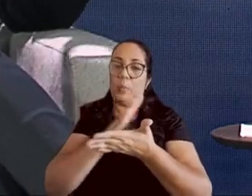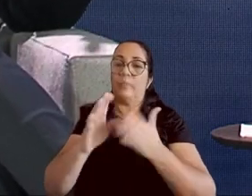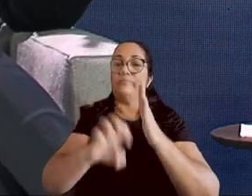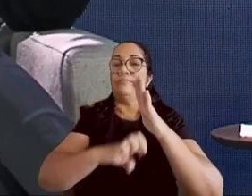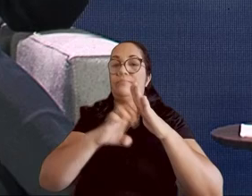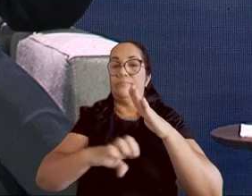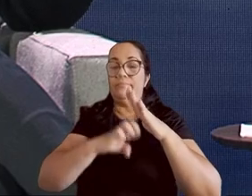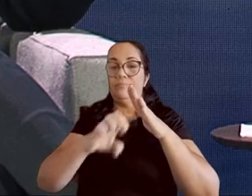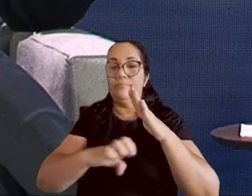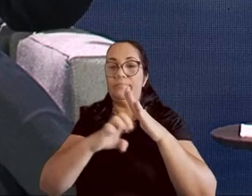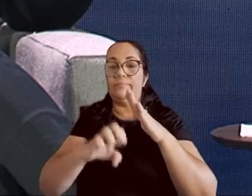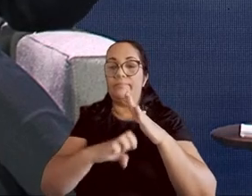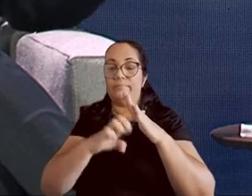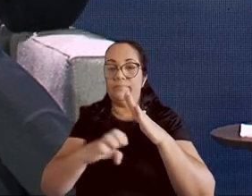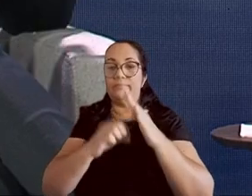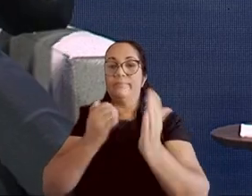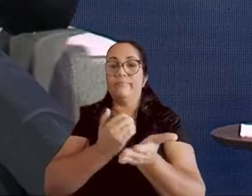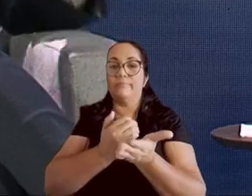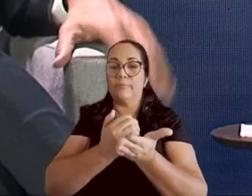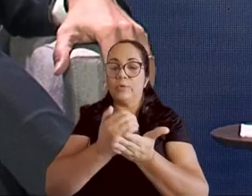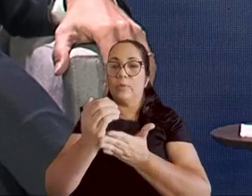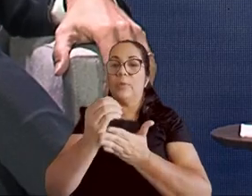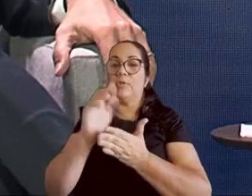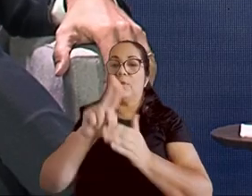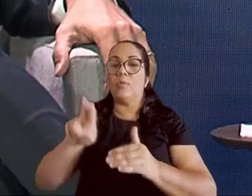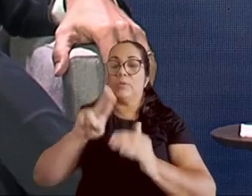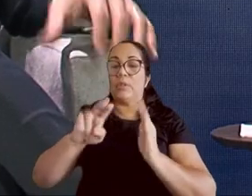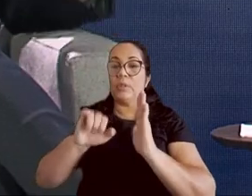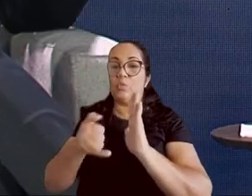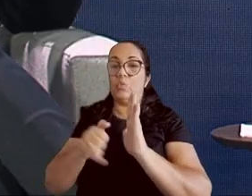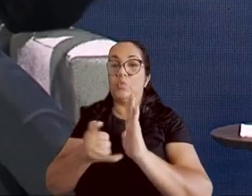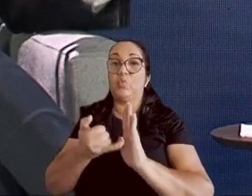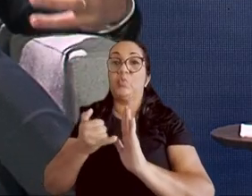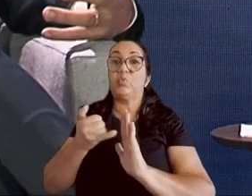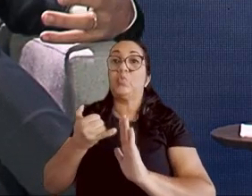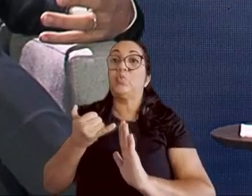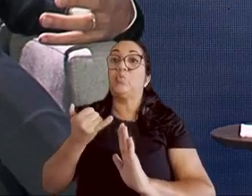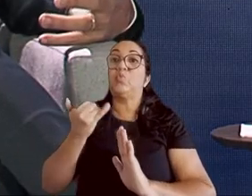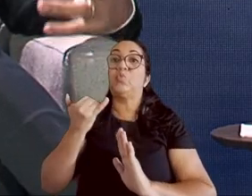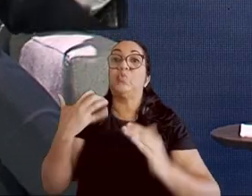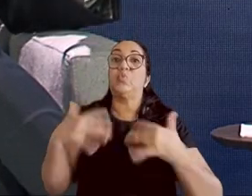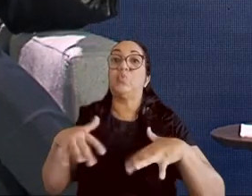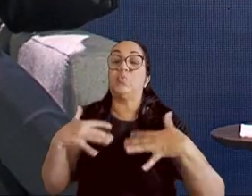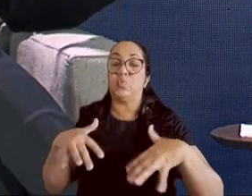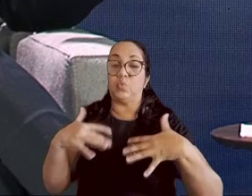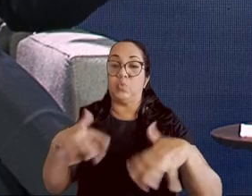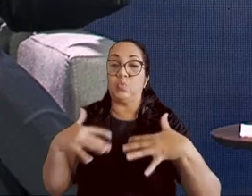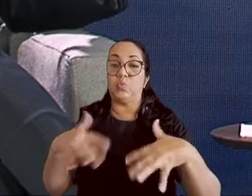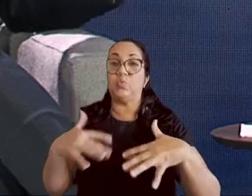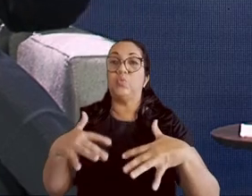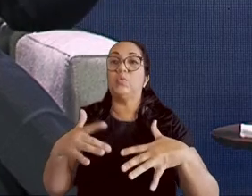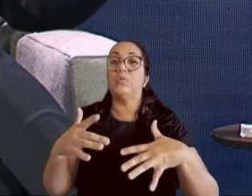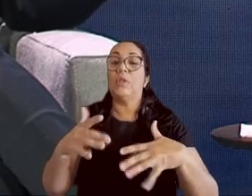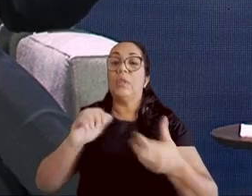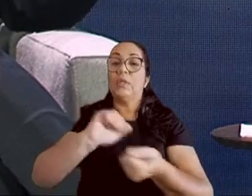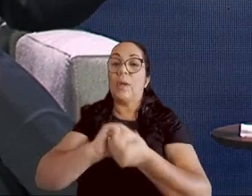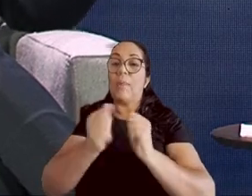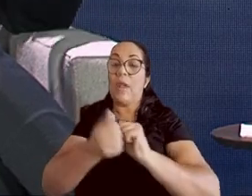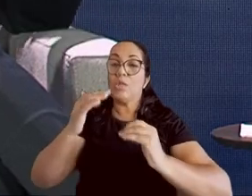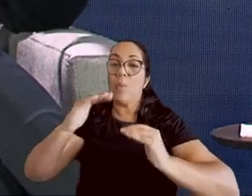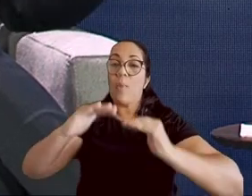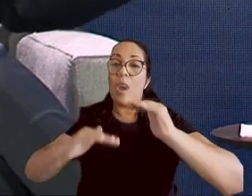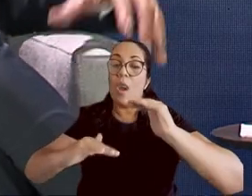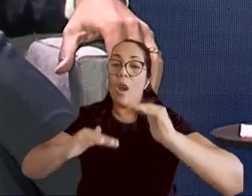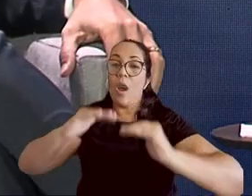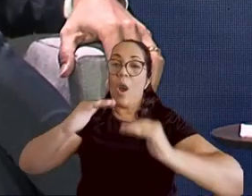de de juros altos estamos sofrendo com a questão dos juros altos com balanços um pouco mais ajustados e também com as empresas que a gente